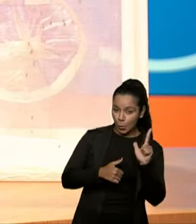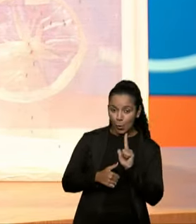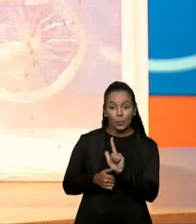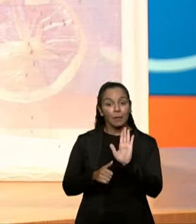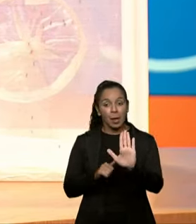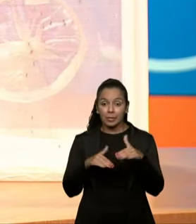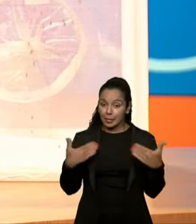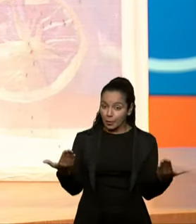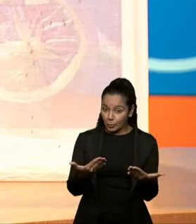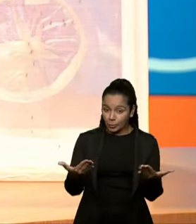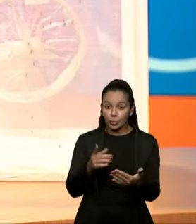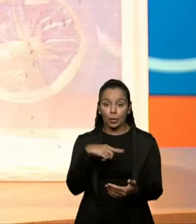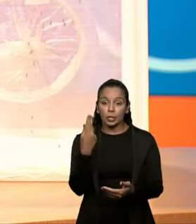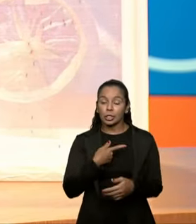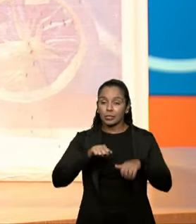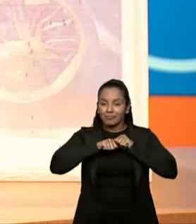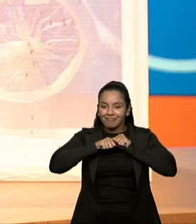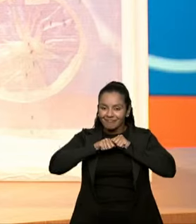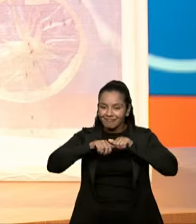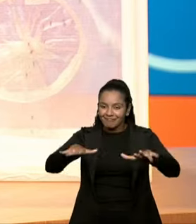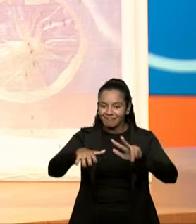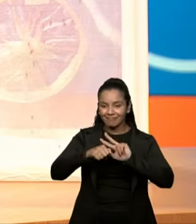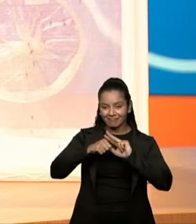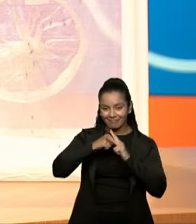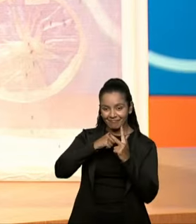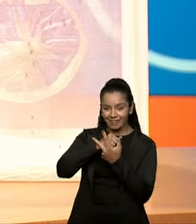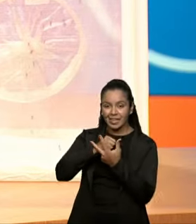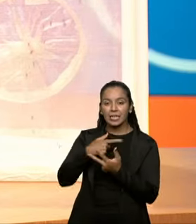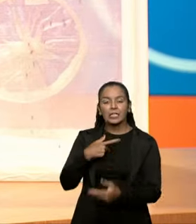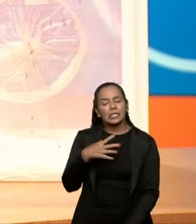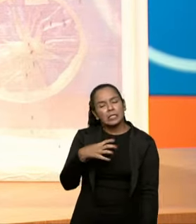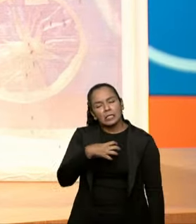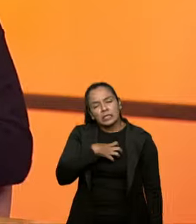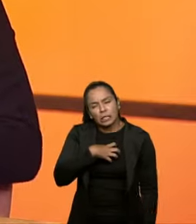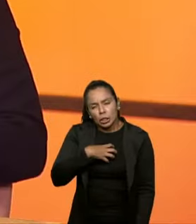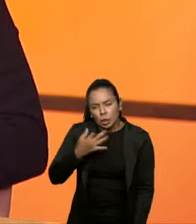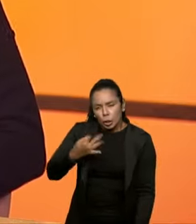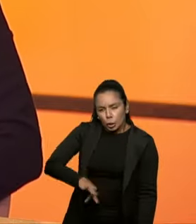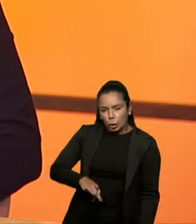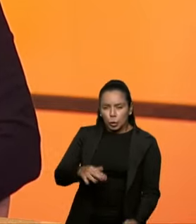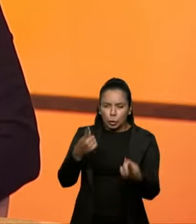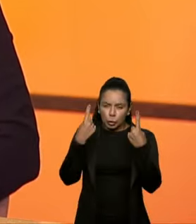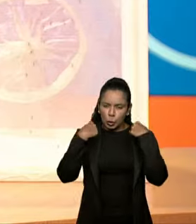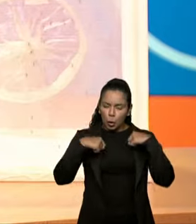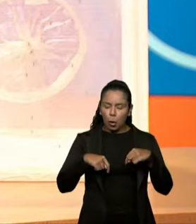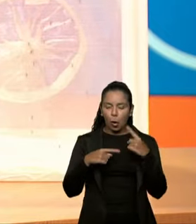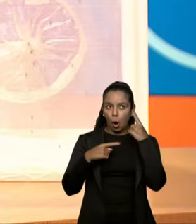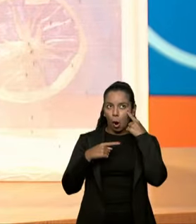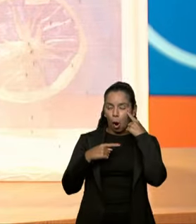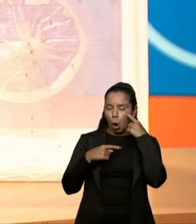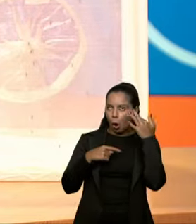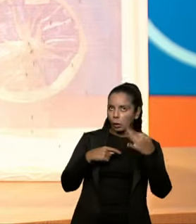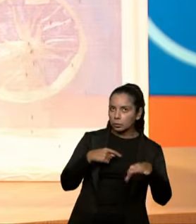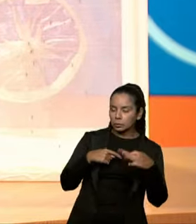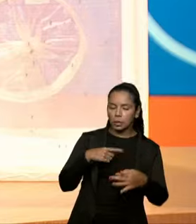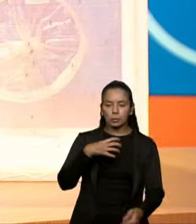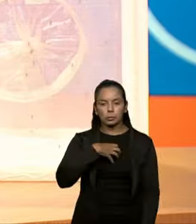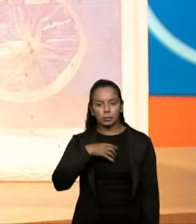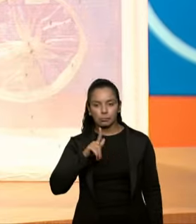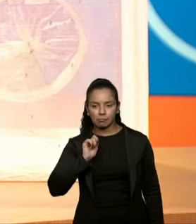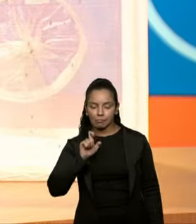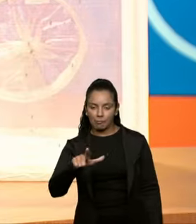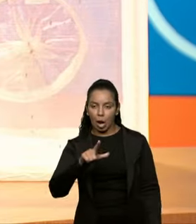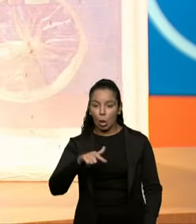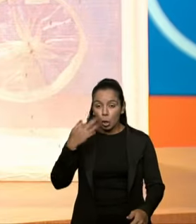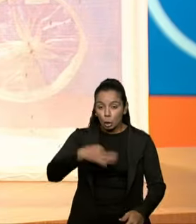atualmente, como a gente está em epidemia de dengue, se você sentir uma dor, se você sentir uma dor atrás do olho, se você se sentir mal, se sentir dor